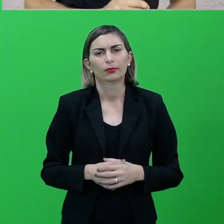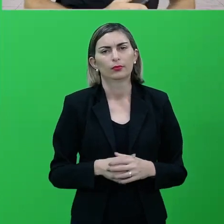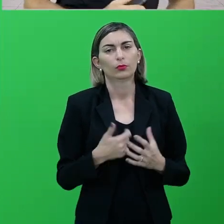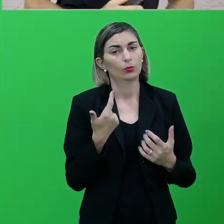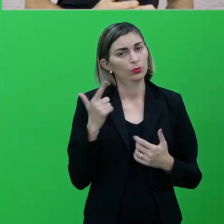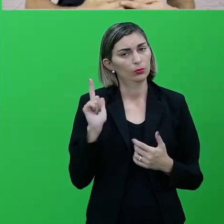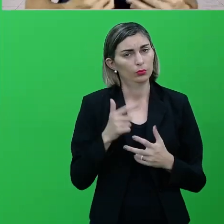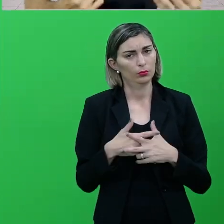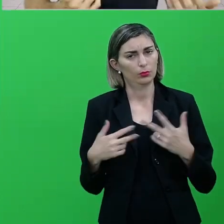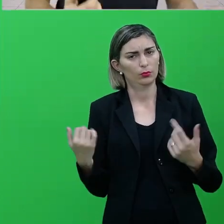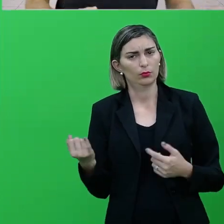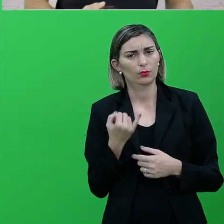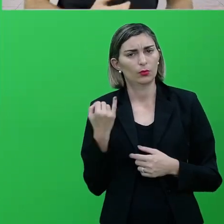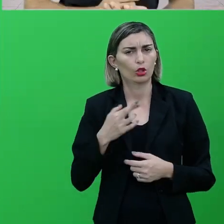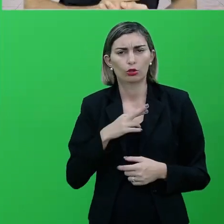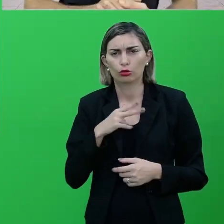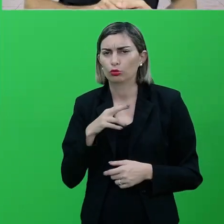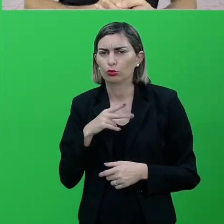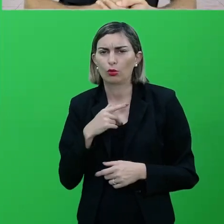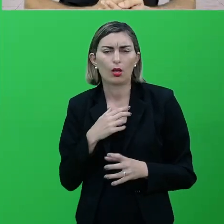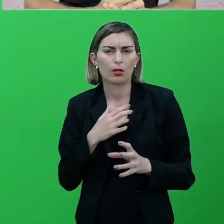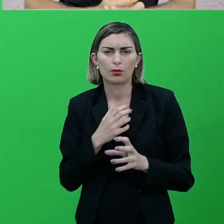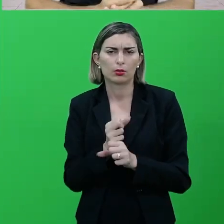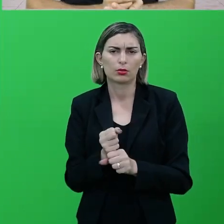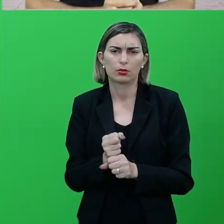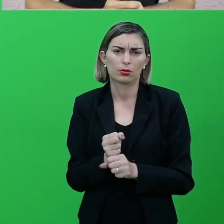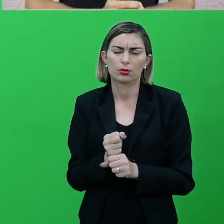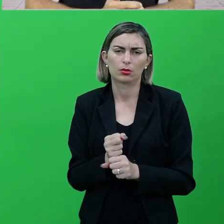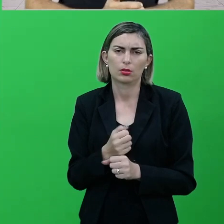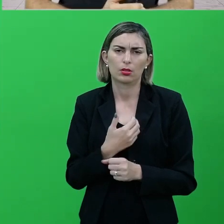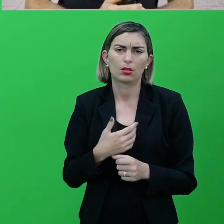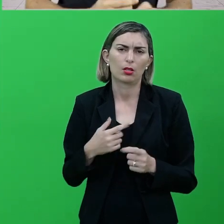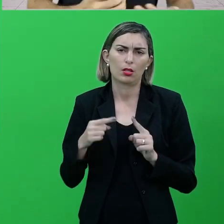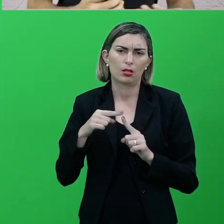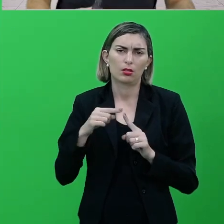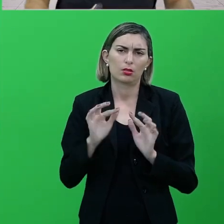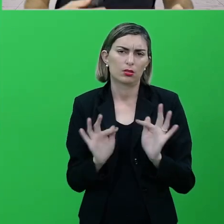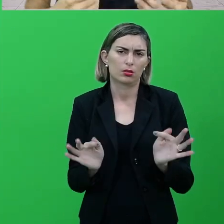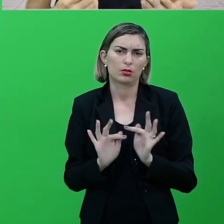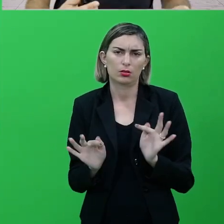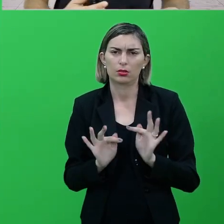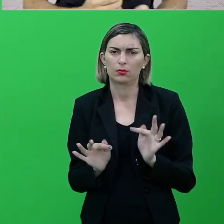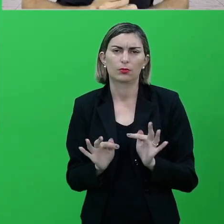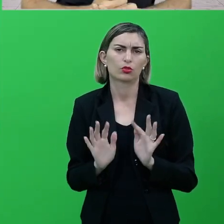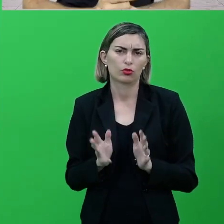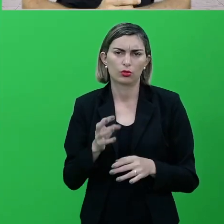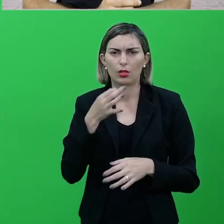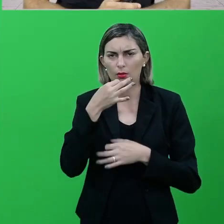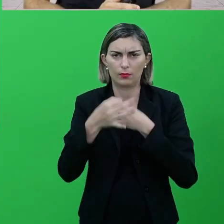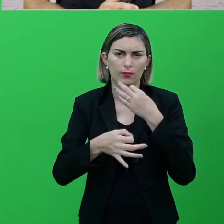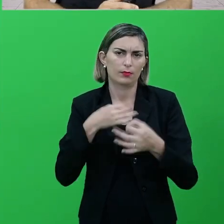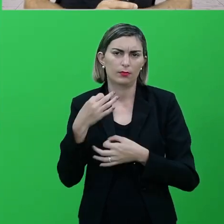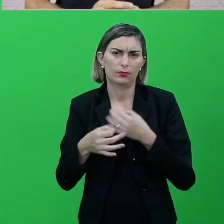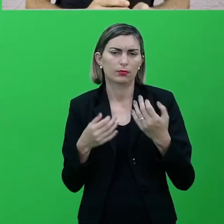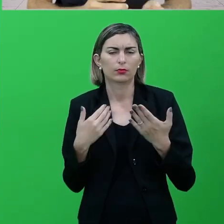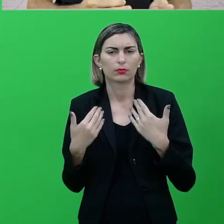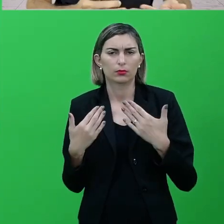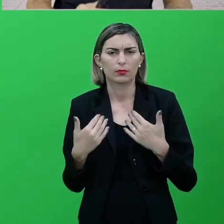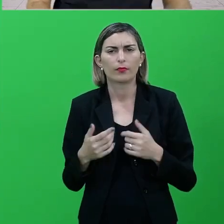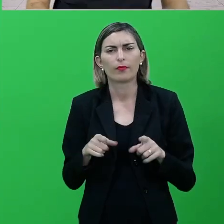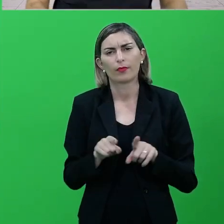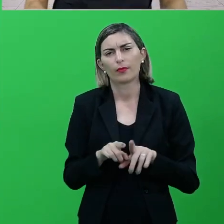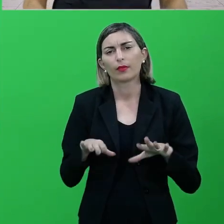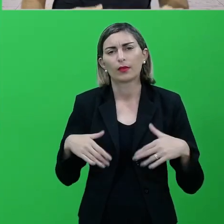Outra coisa importante é que não é possível medir a inovação no setor público com um indicador simples, né? Eu acho que isso já ficou sugerido aqui na nossa conversa. Então é